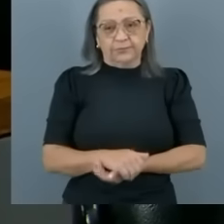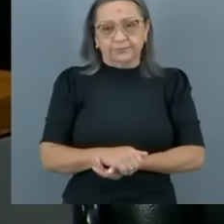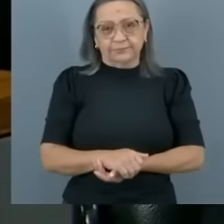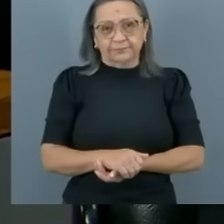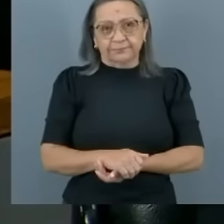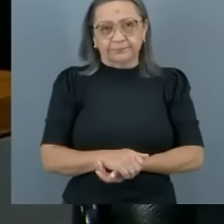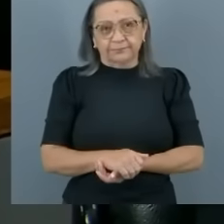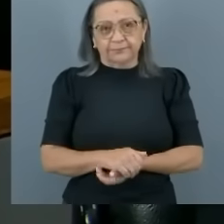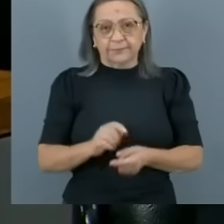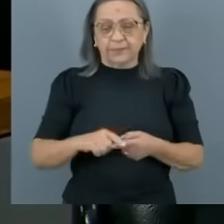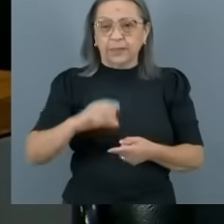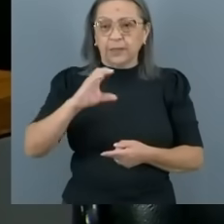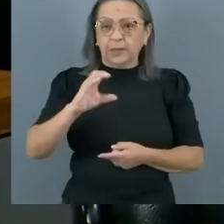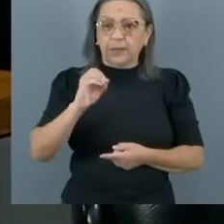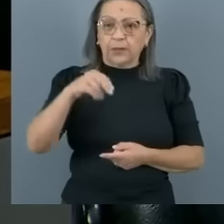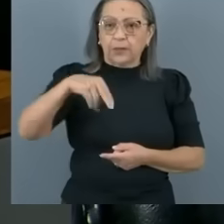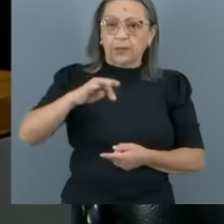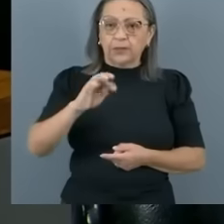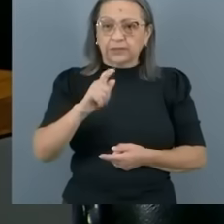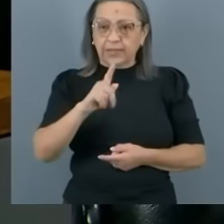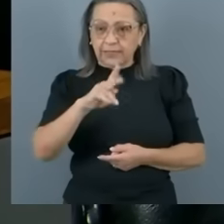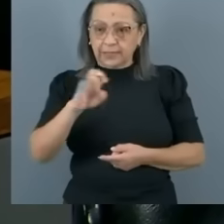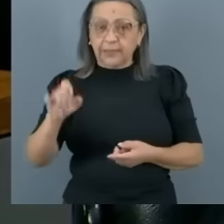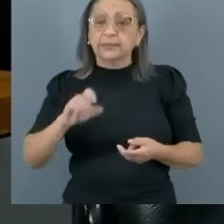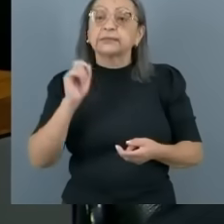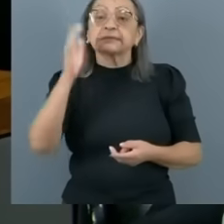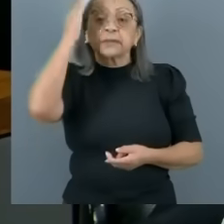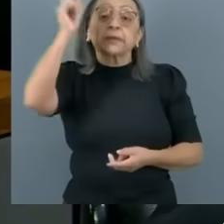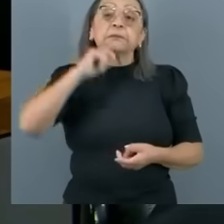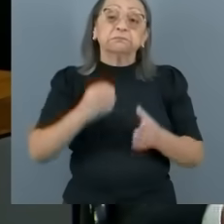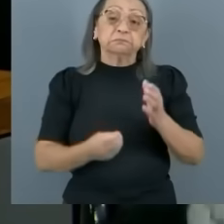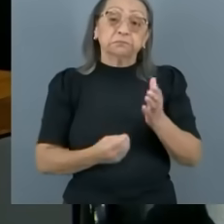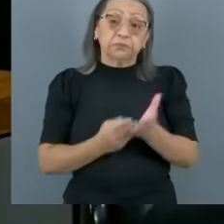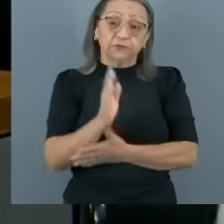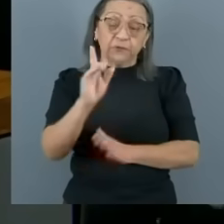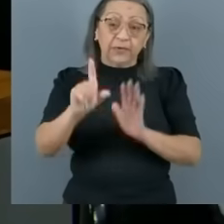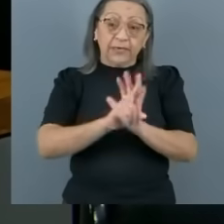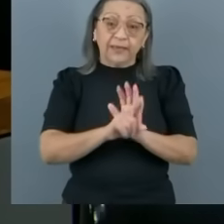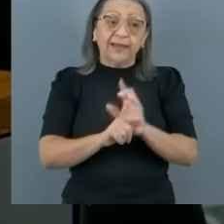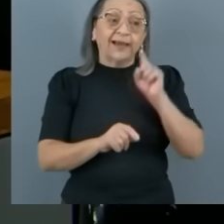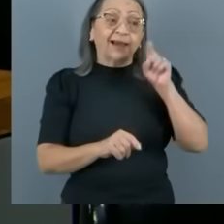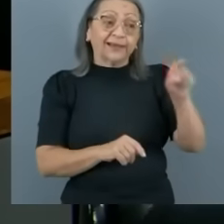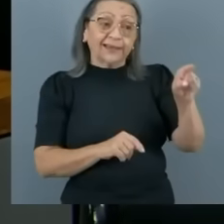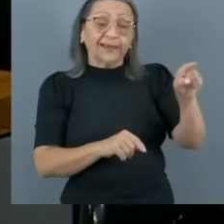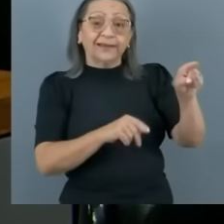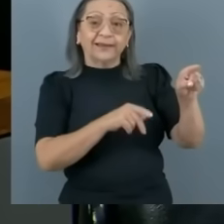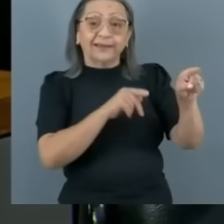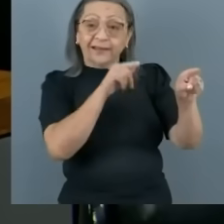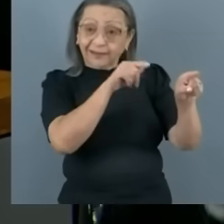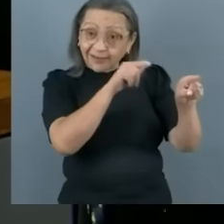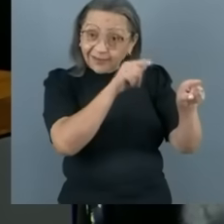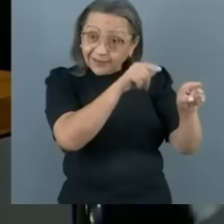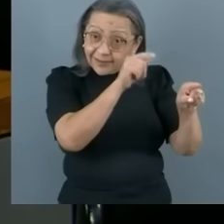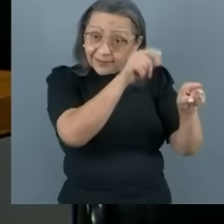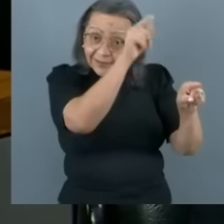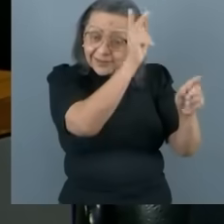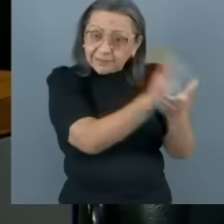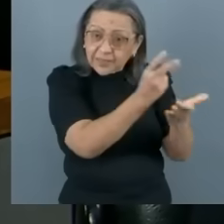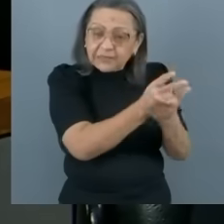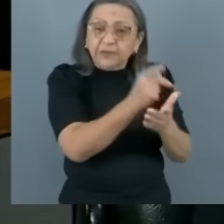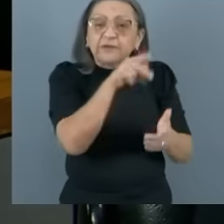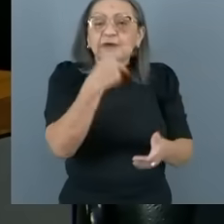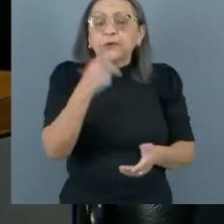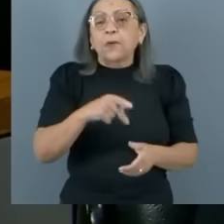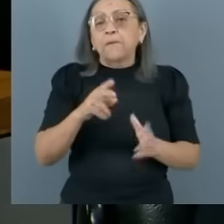CONTAG. Sabe quem fez a lei? Aquele que disse que o PT está voltando à cena do crime, Alckmin.